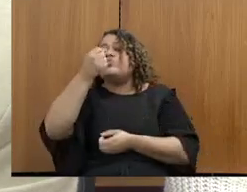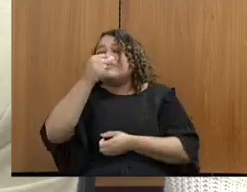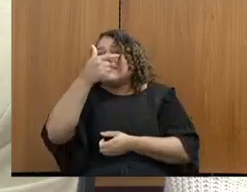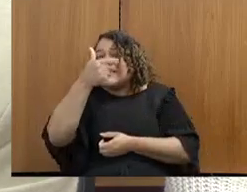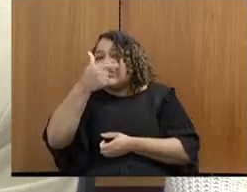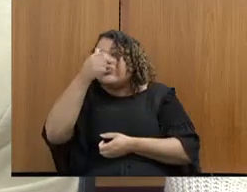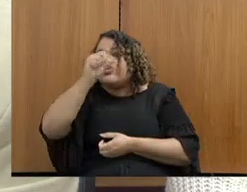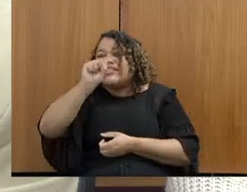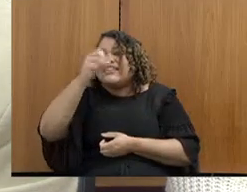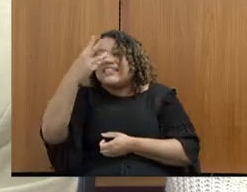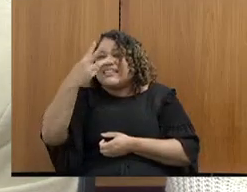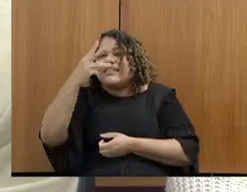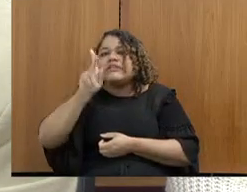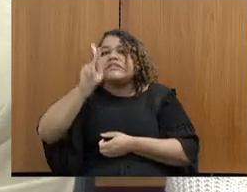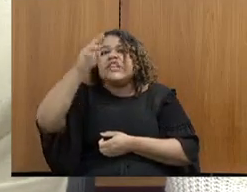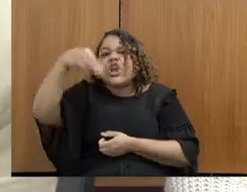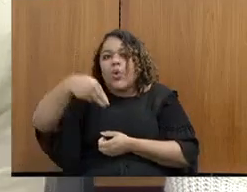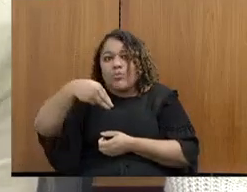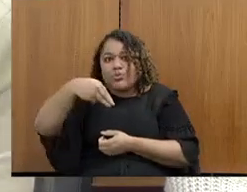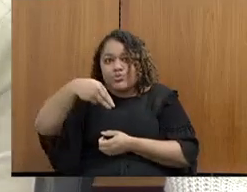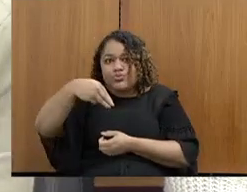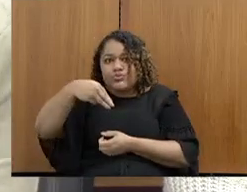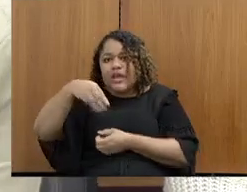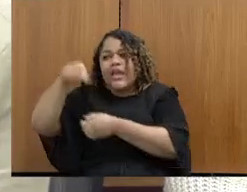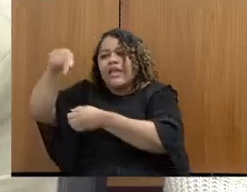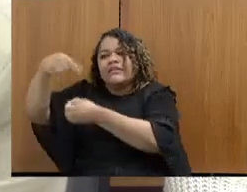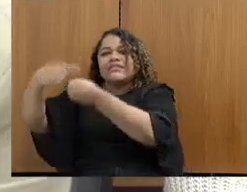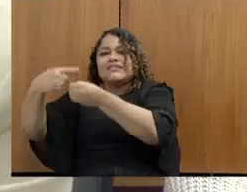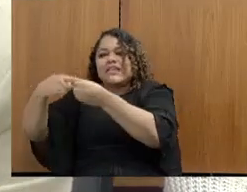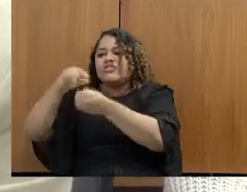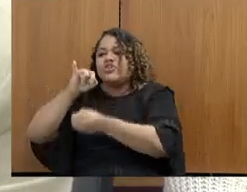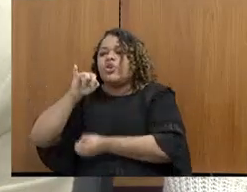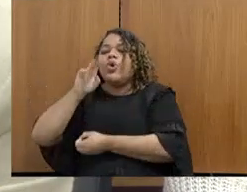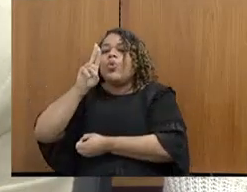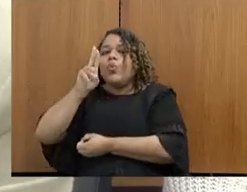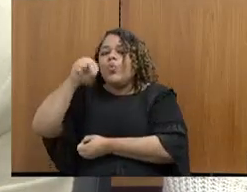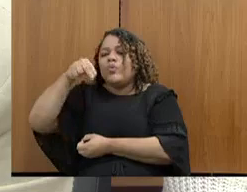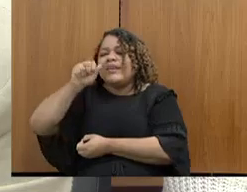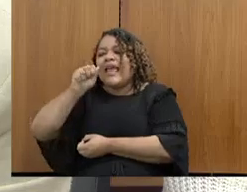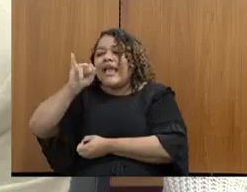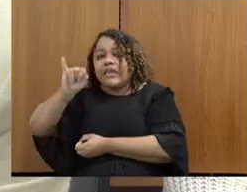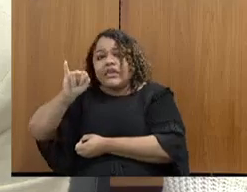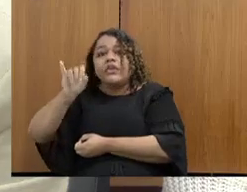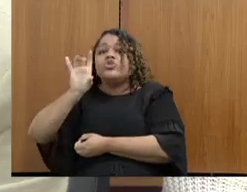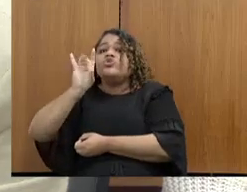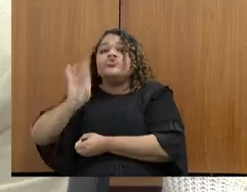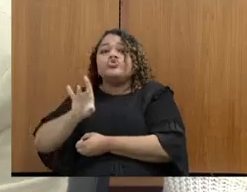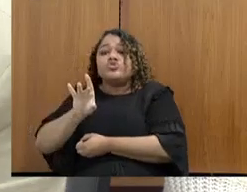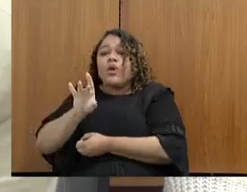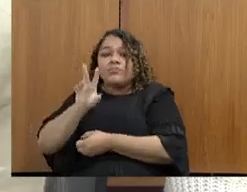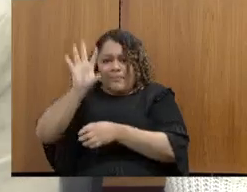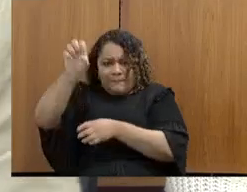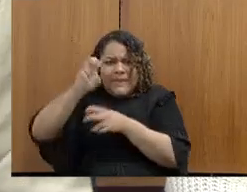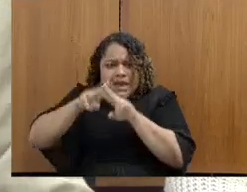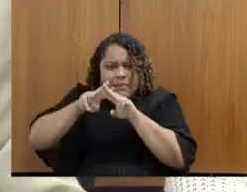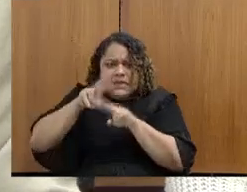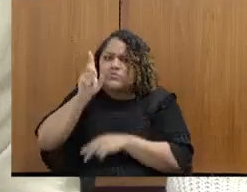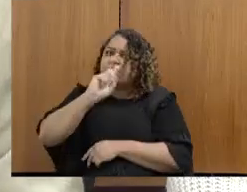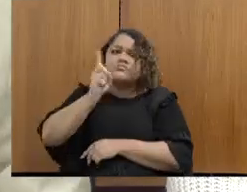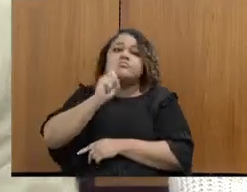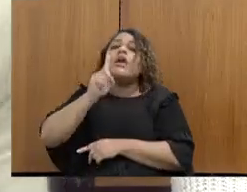para o o delegado é para ficar na frente da tela do computador para delegacia do do plantão virtual